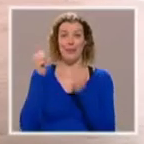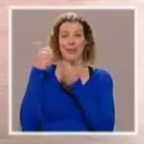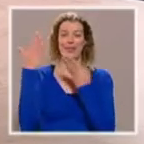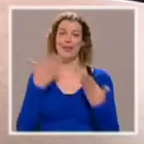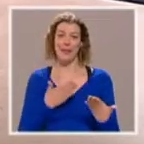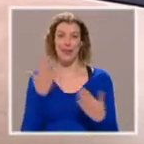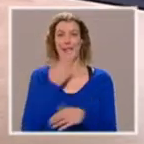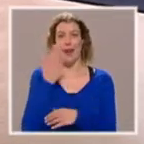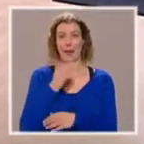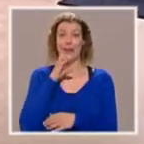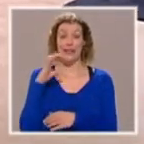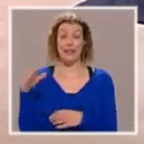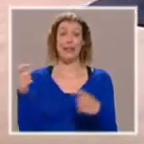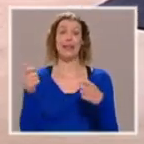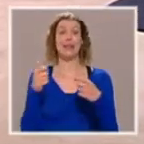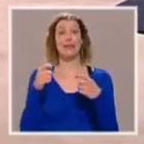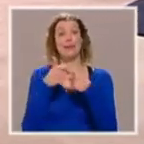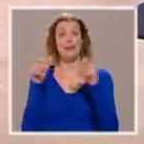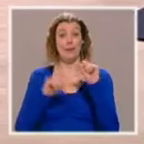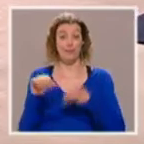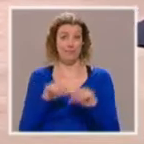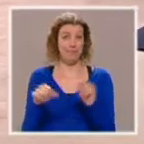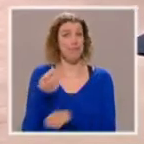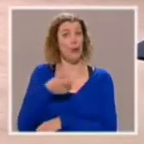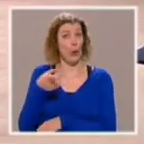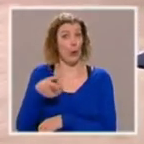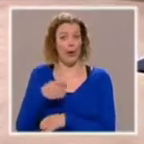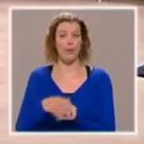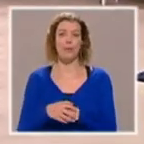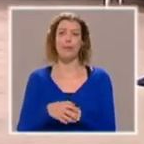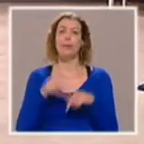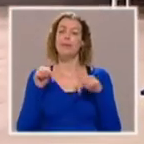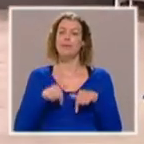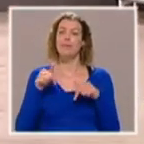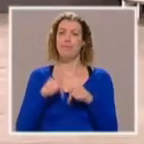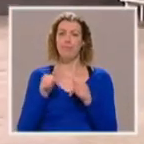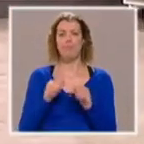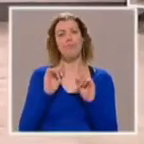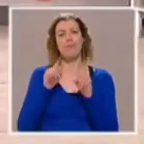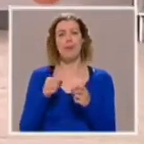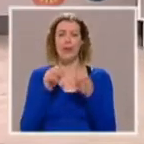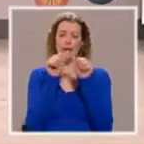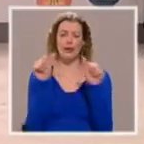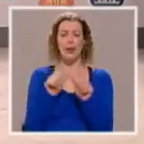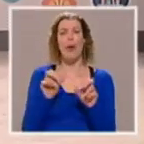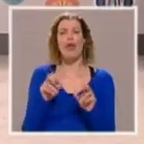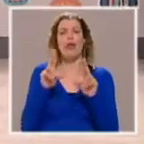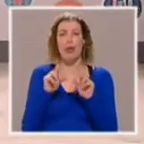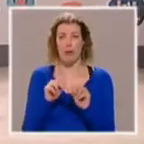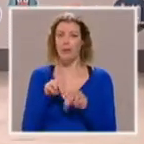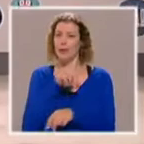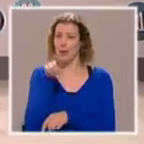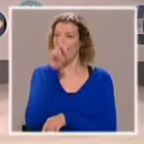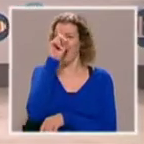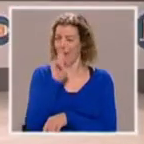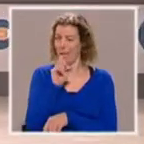bem-vindos a mais uma aula de Ciências Naturais e Físico-Química do 9º ano. Hoje iremos iniciar um novo sistema e, se bem estão